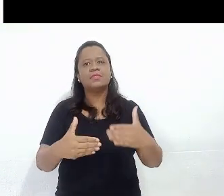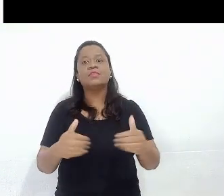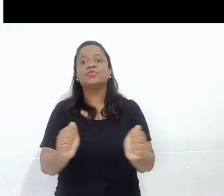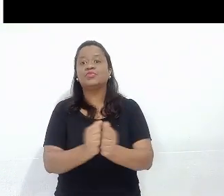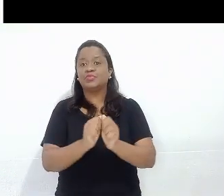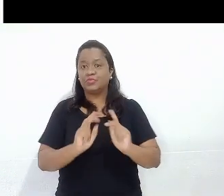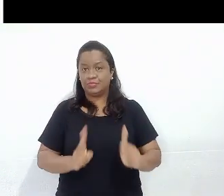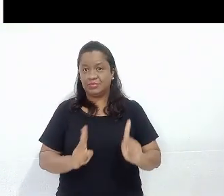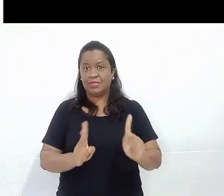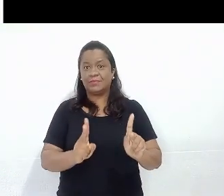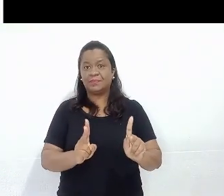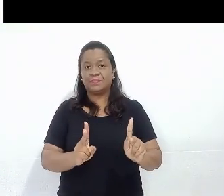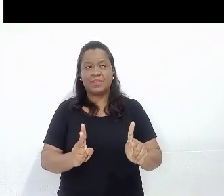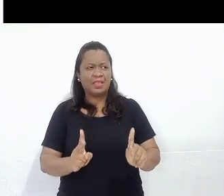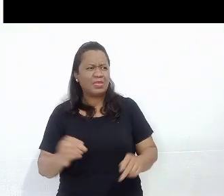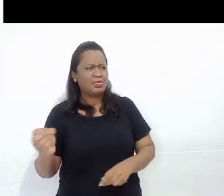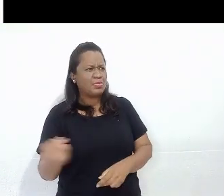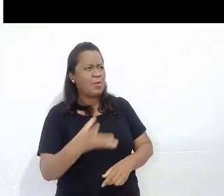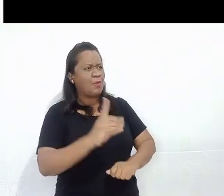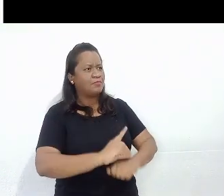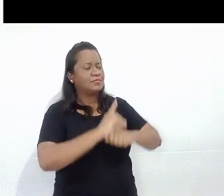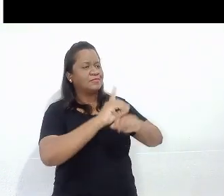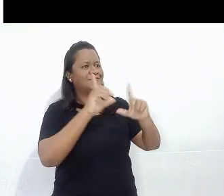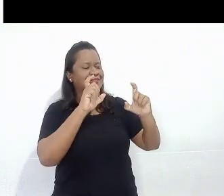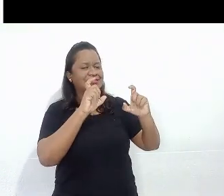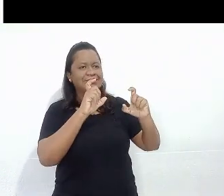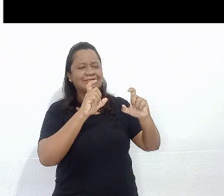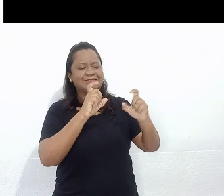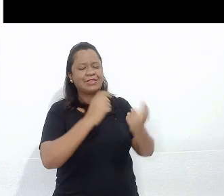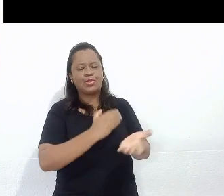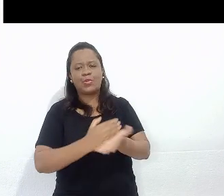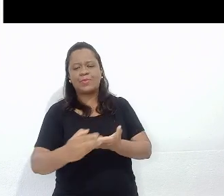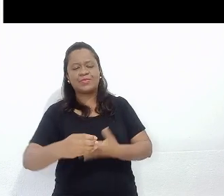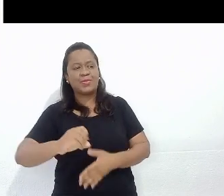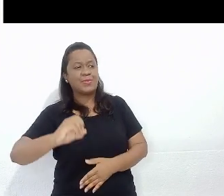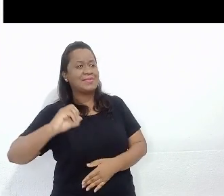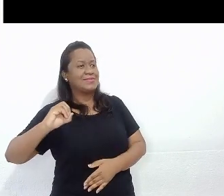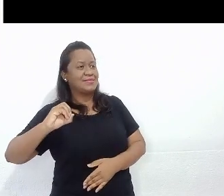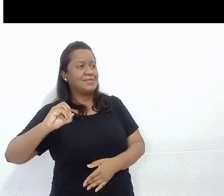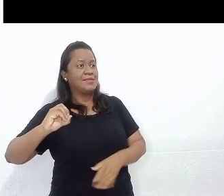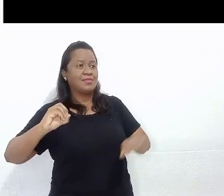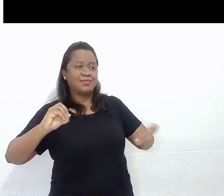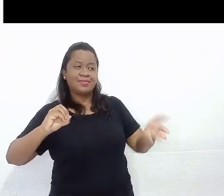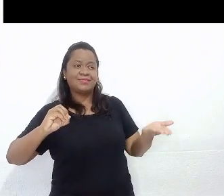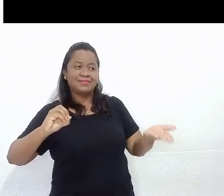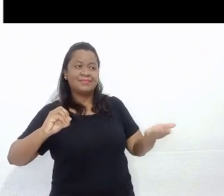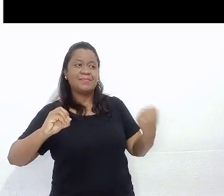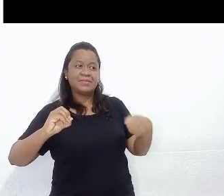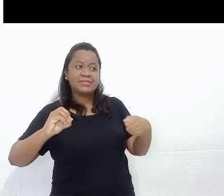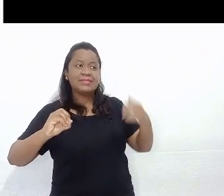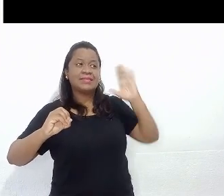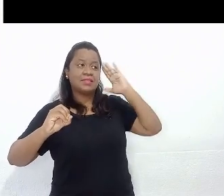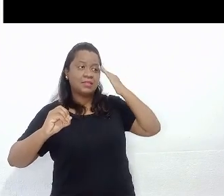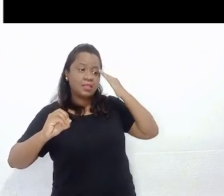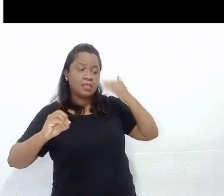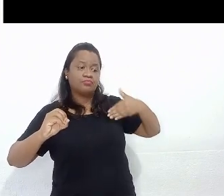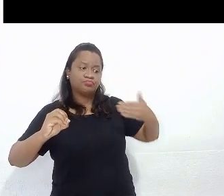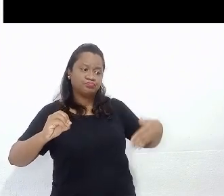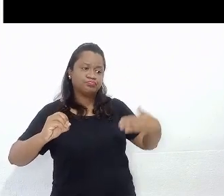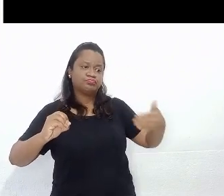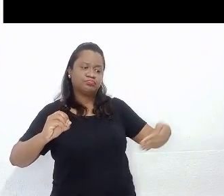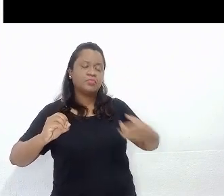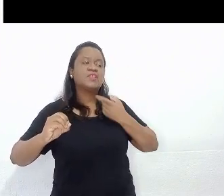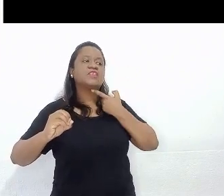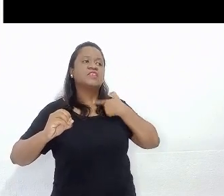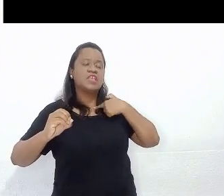parece que você está começando do zero, né? Aquele cara tem que te entender, tem que entender a sua pegada, o seu estilo, as suas vontades, entendeu?